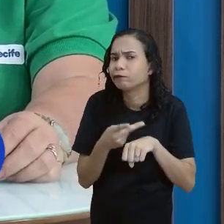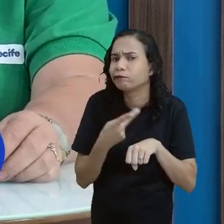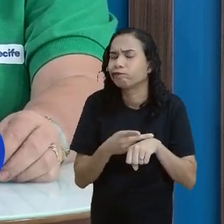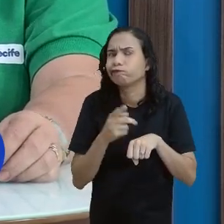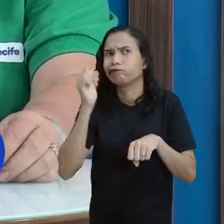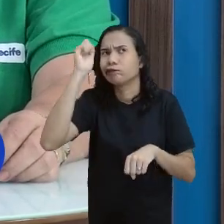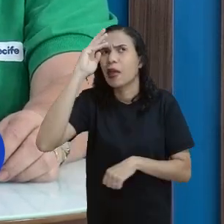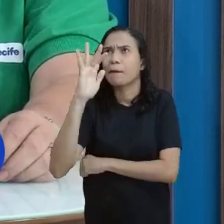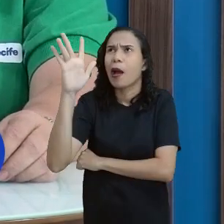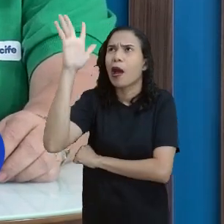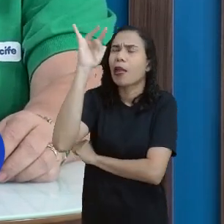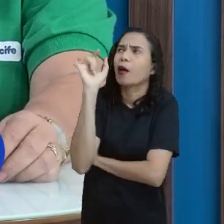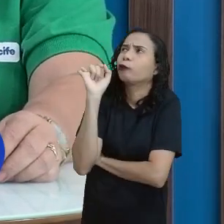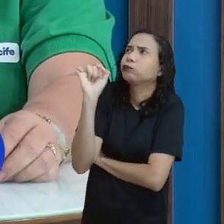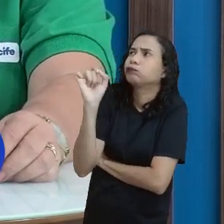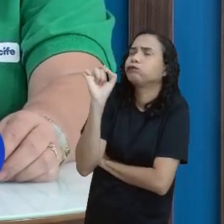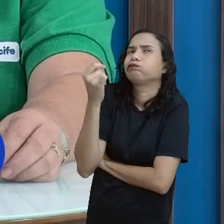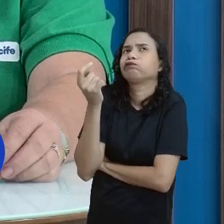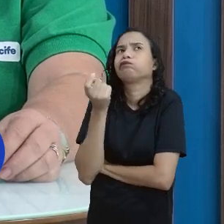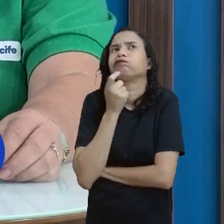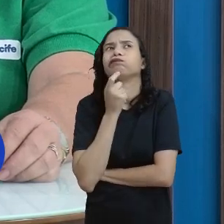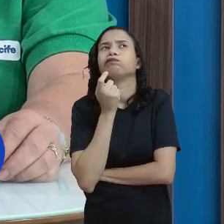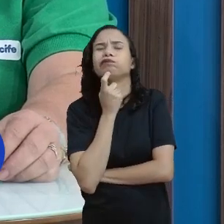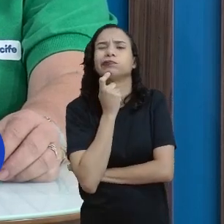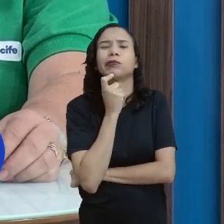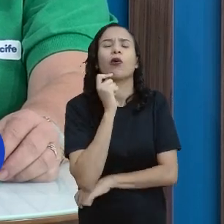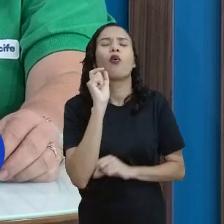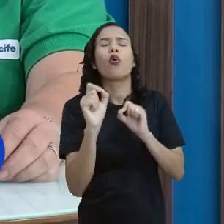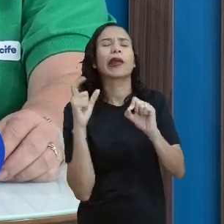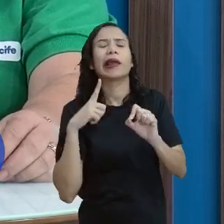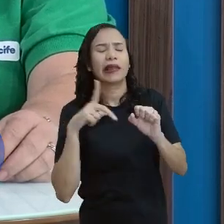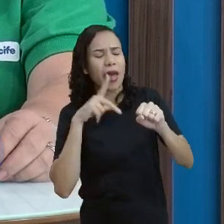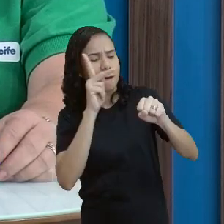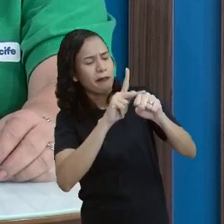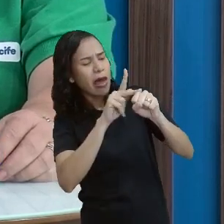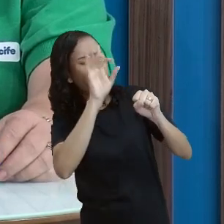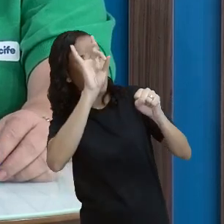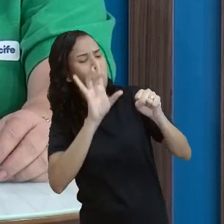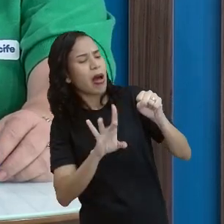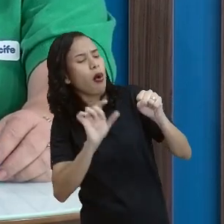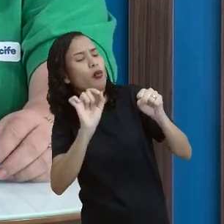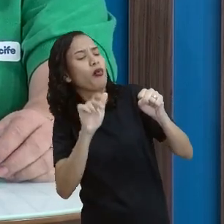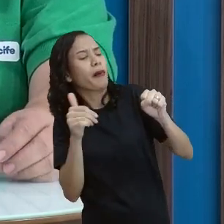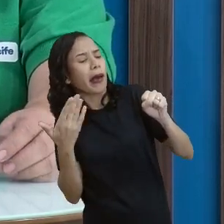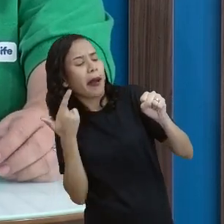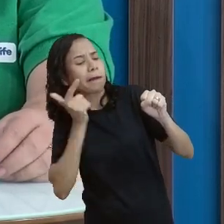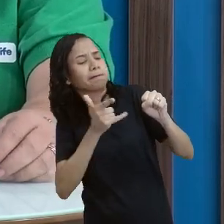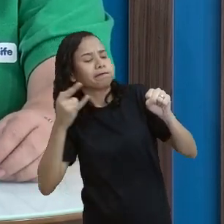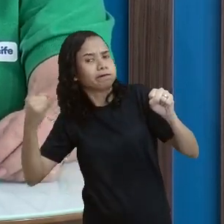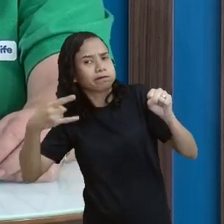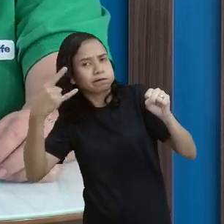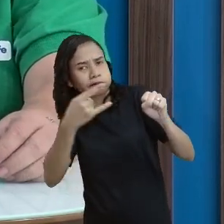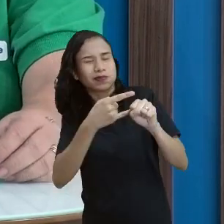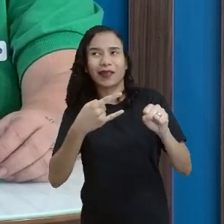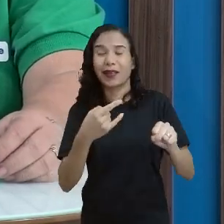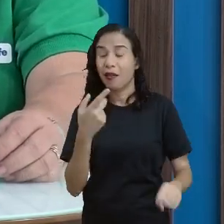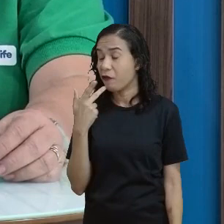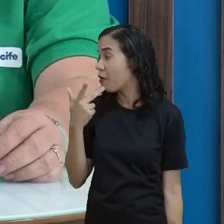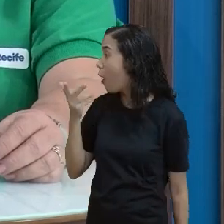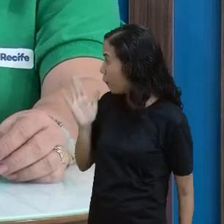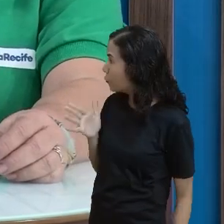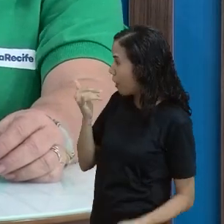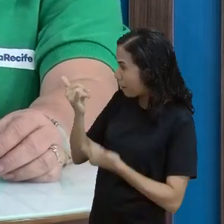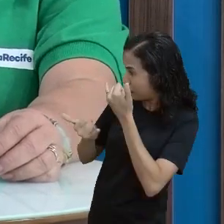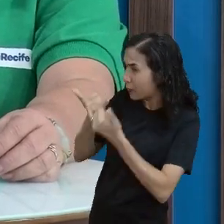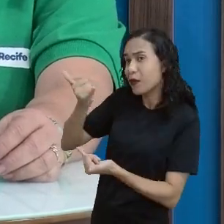a imaginar? Vamos levantar aqui hipóteses, né? O que é que tem nessa rocha para atrair? E alguns de vocês vão dizer, eu já brinquei com um ímã,